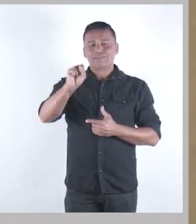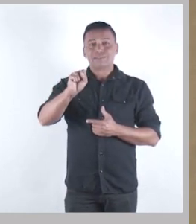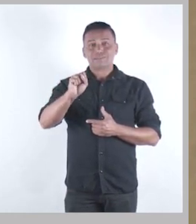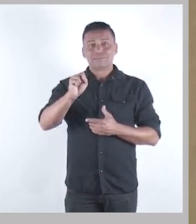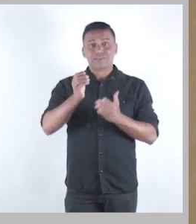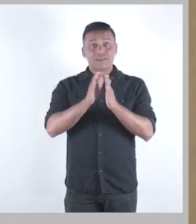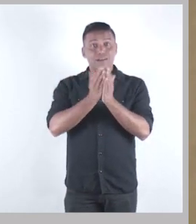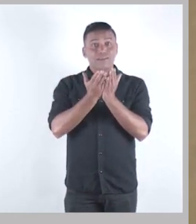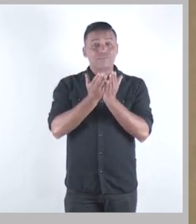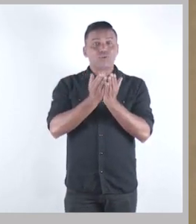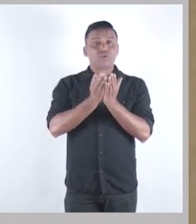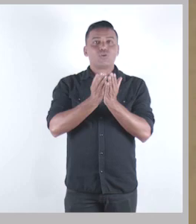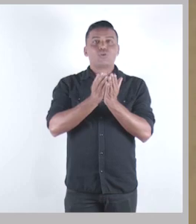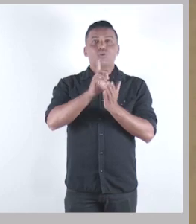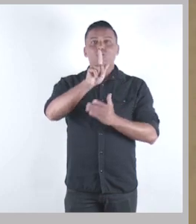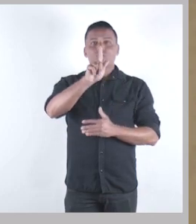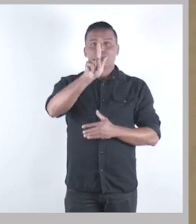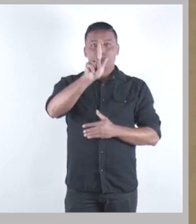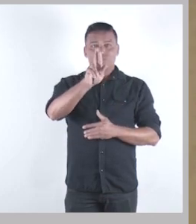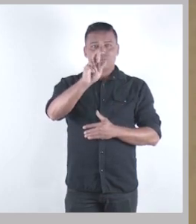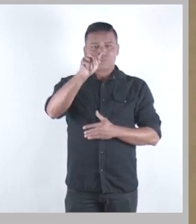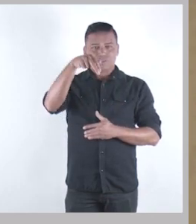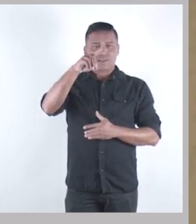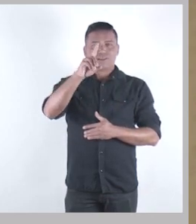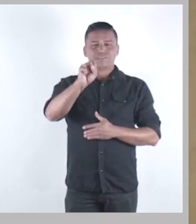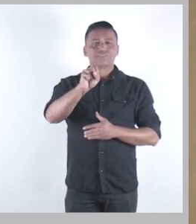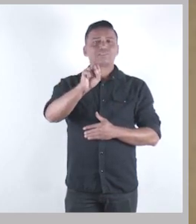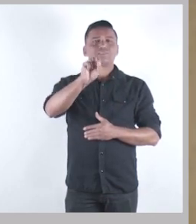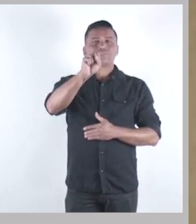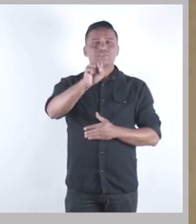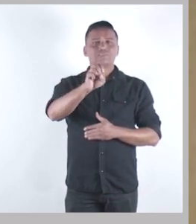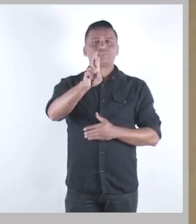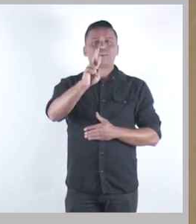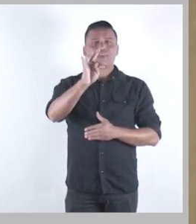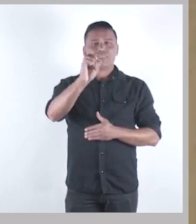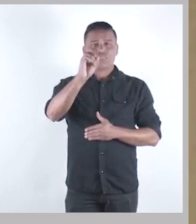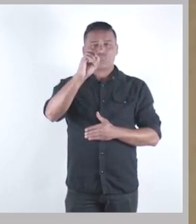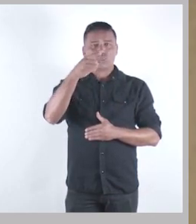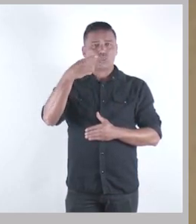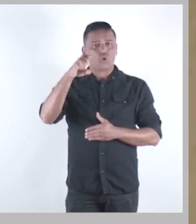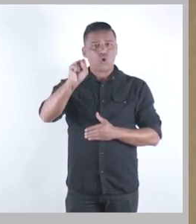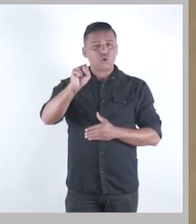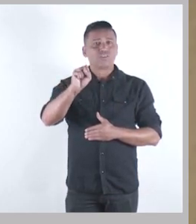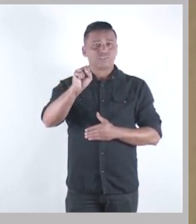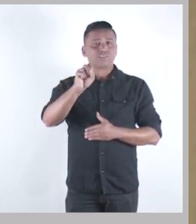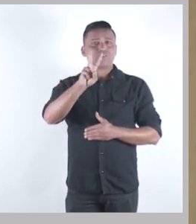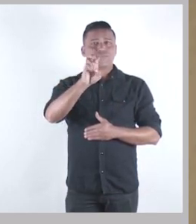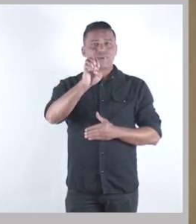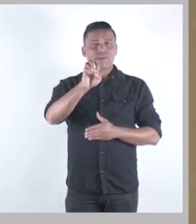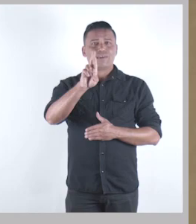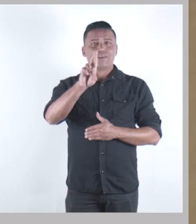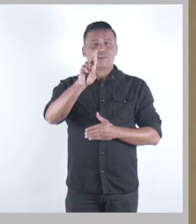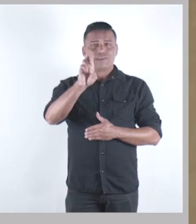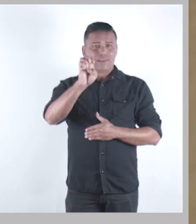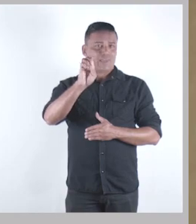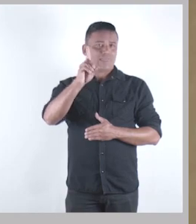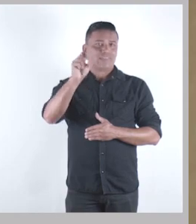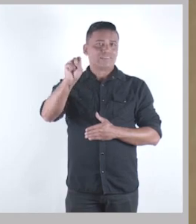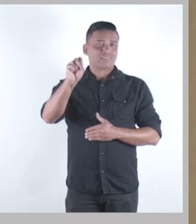mistura real, mas por outro lado a construção da palavra a partir da